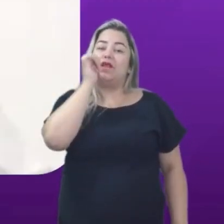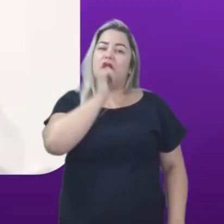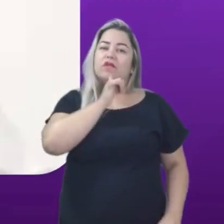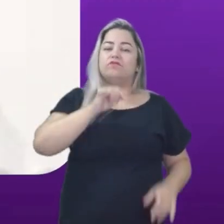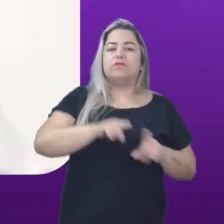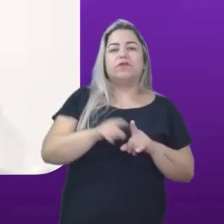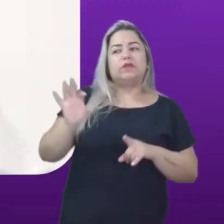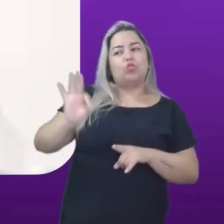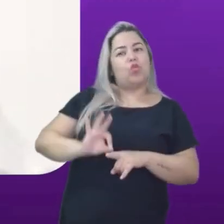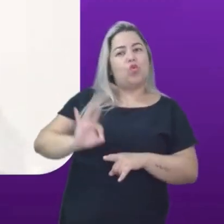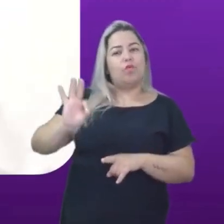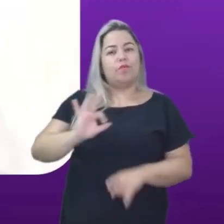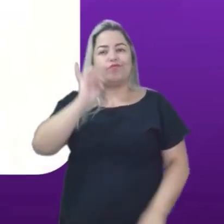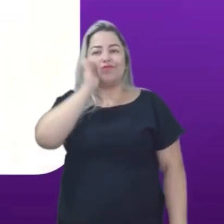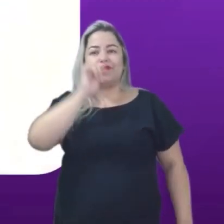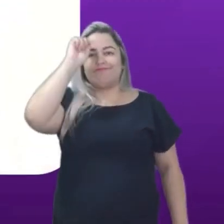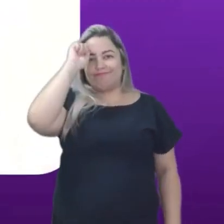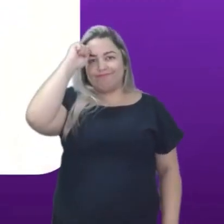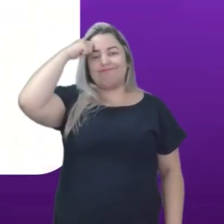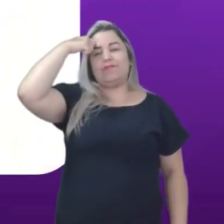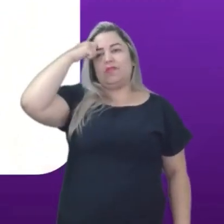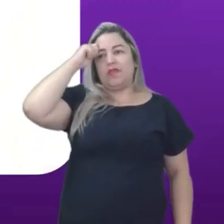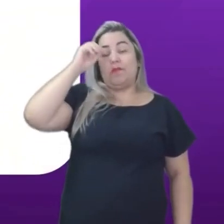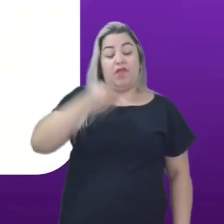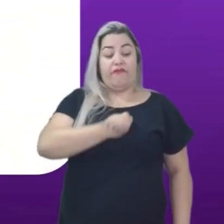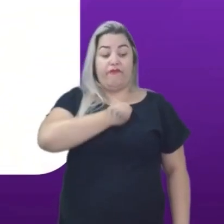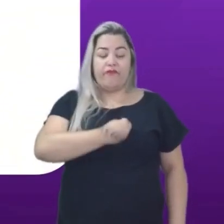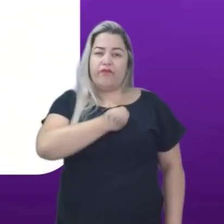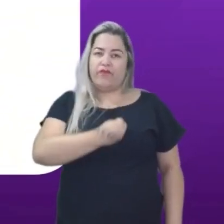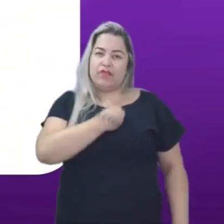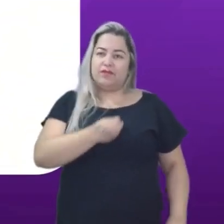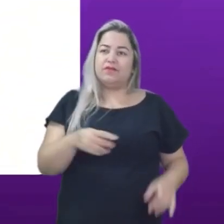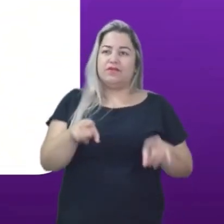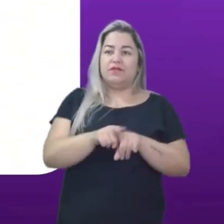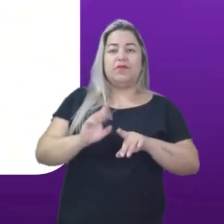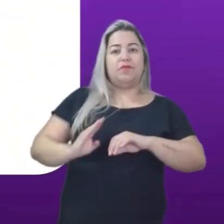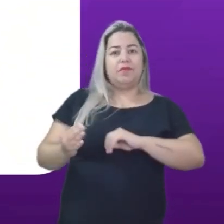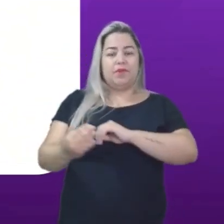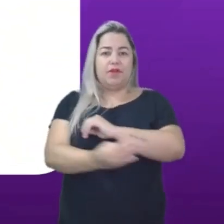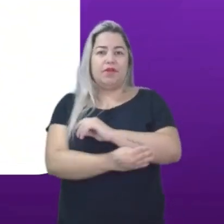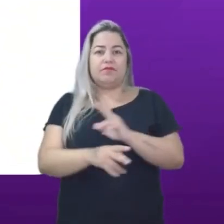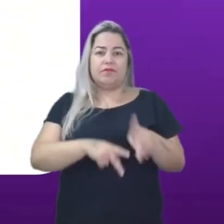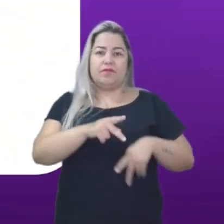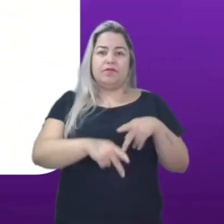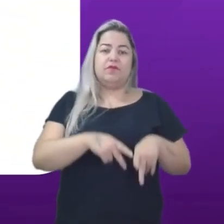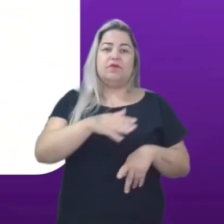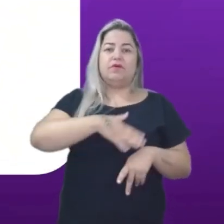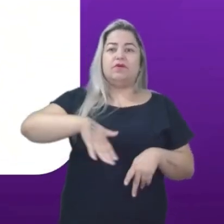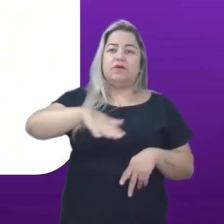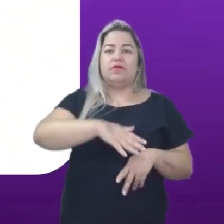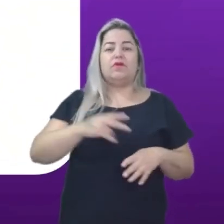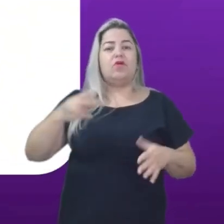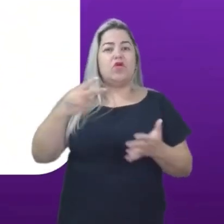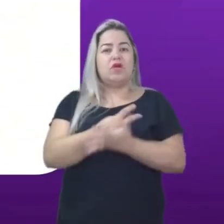sua maioria mulheres negras, que vivem também em bairros populares, e que passa por